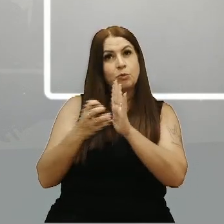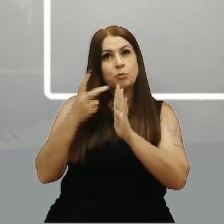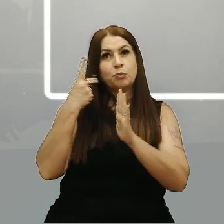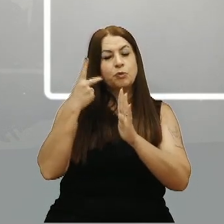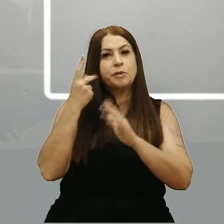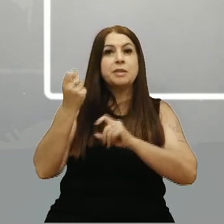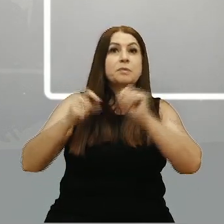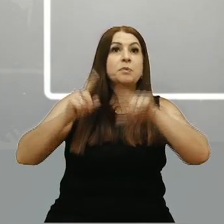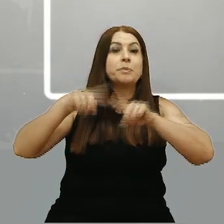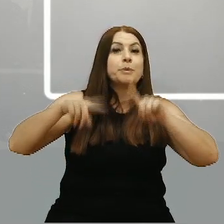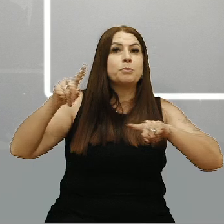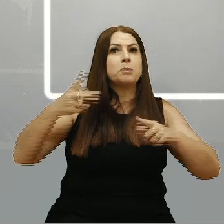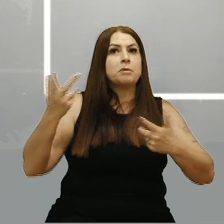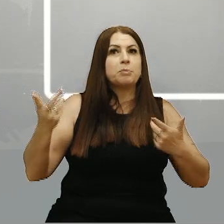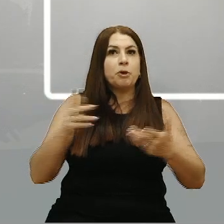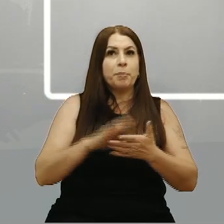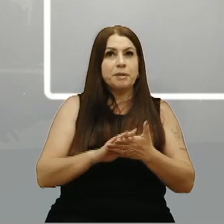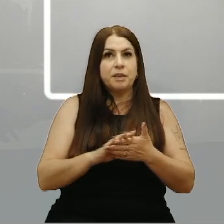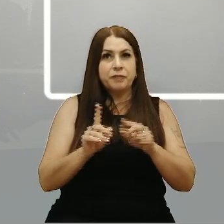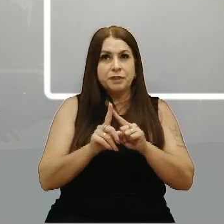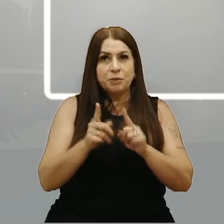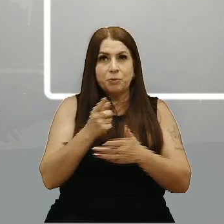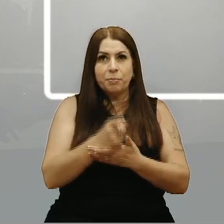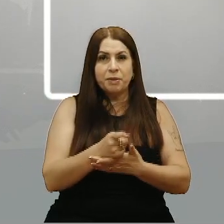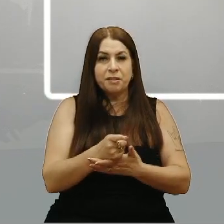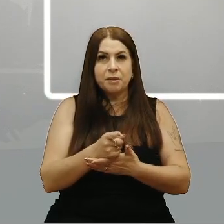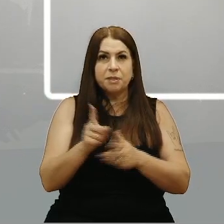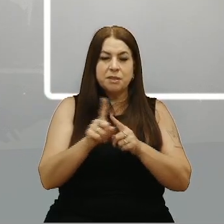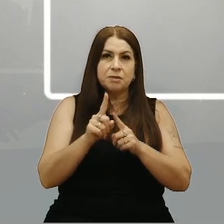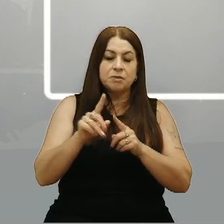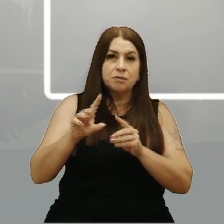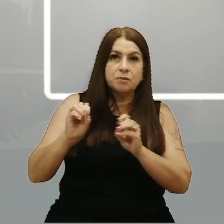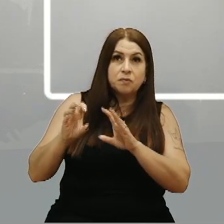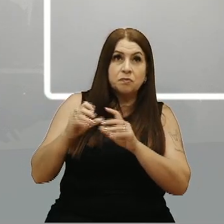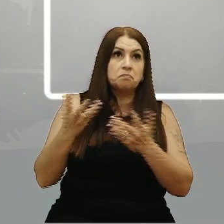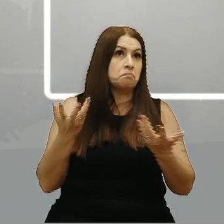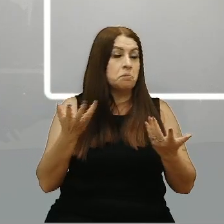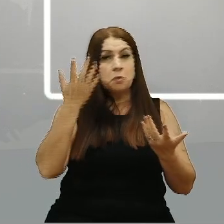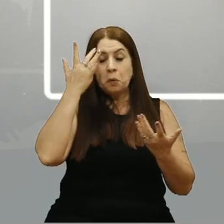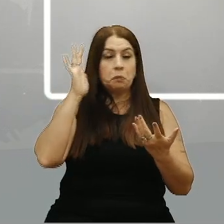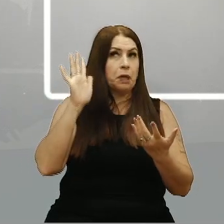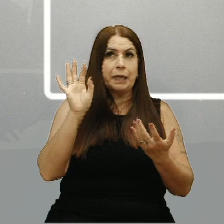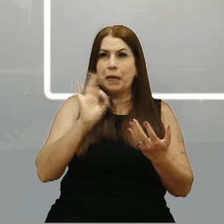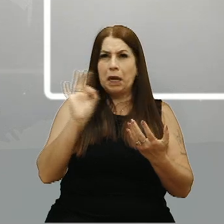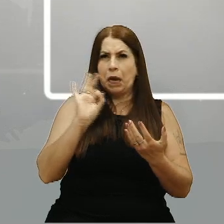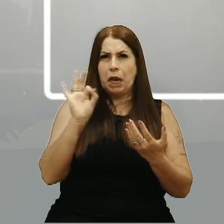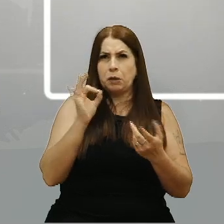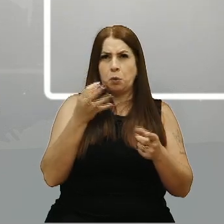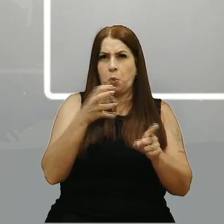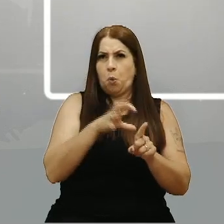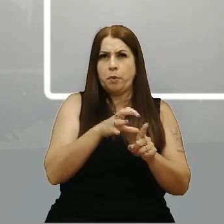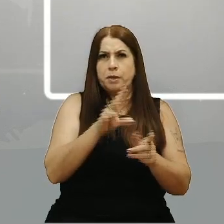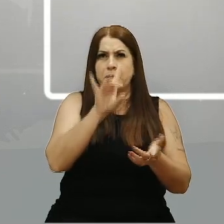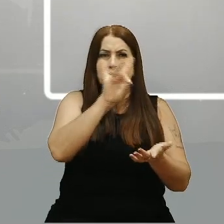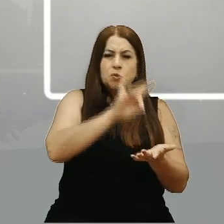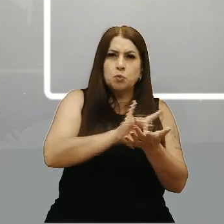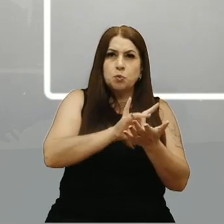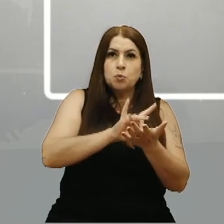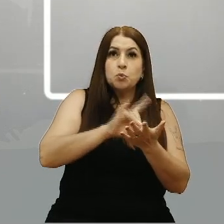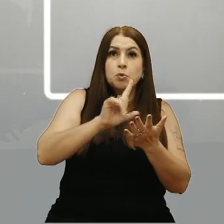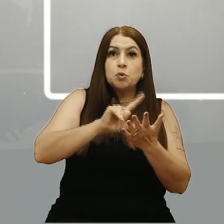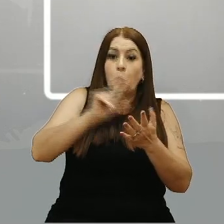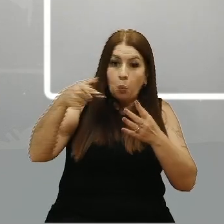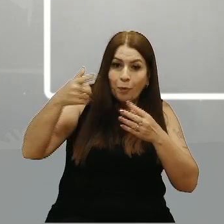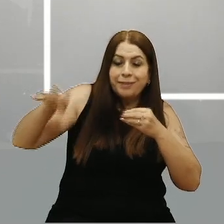Salvo algumas exceções, eu vou aqui só citar a educação. Eu não tenho nada contra a titular nem contra a adjunta, de forma